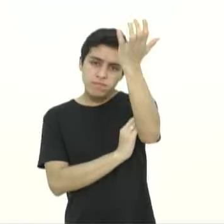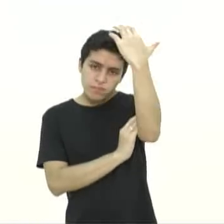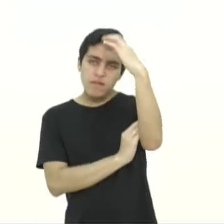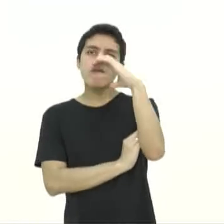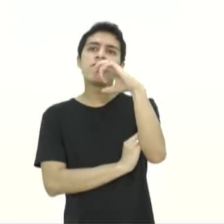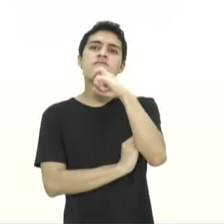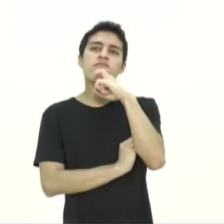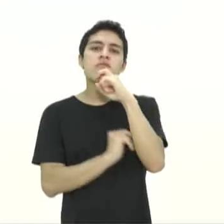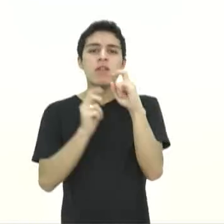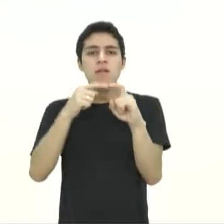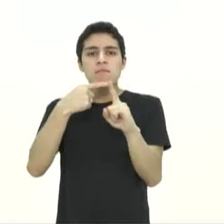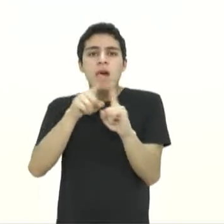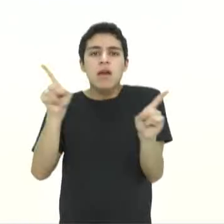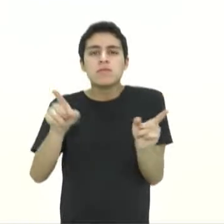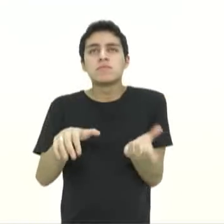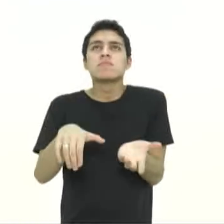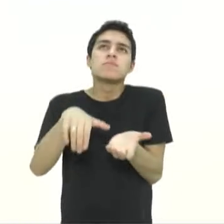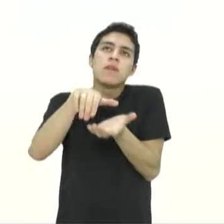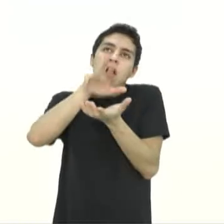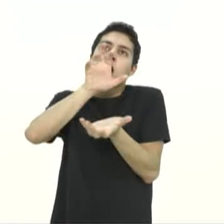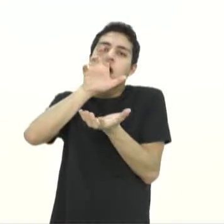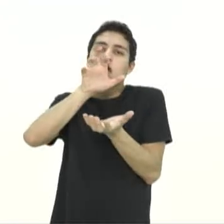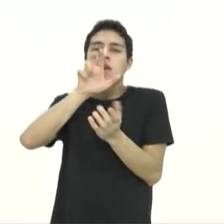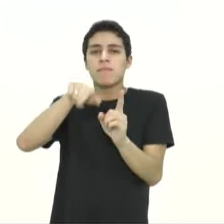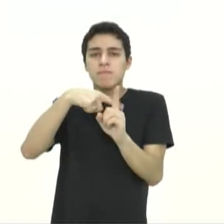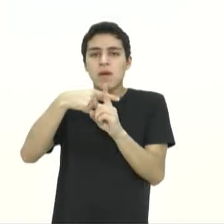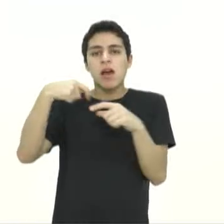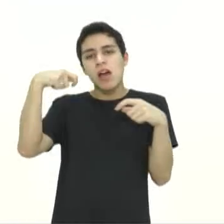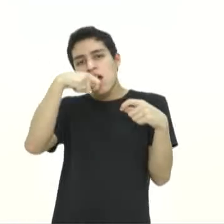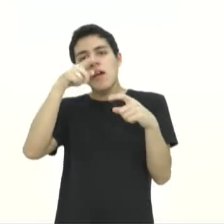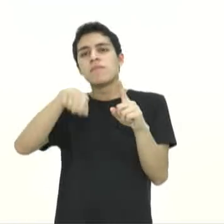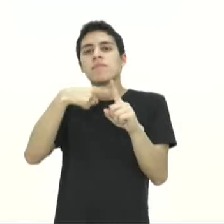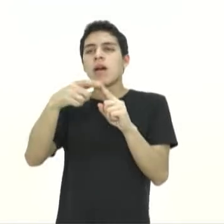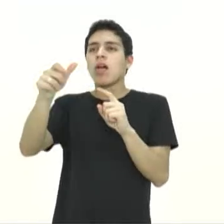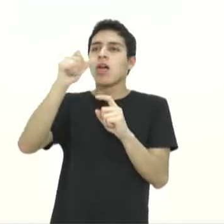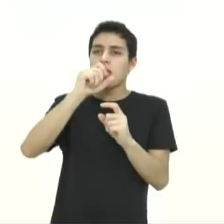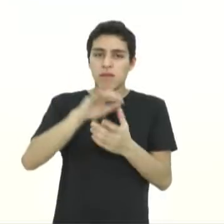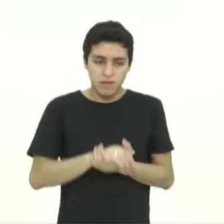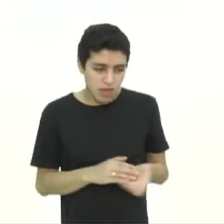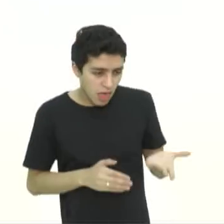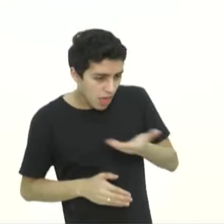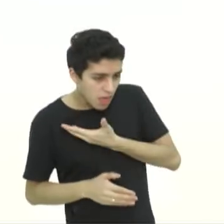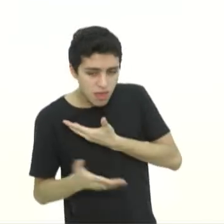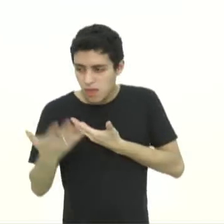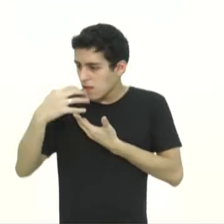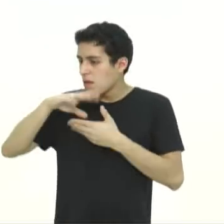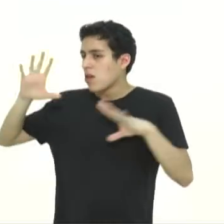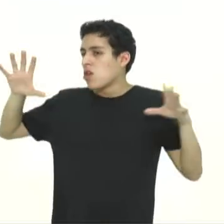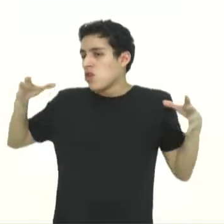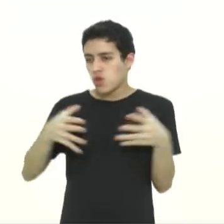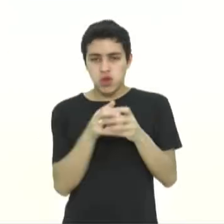aberta. Assim você toma água e escova os dentes. Chame os amigos junto com os seus pais.